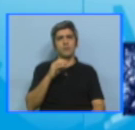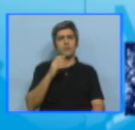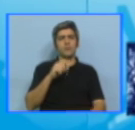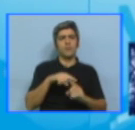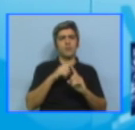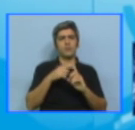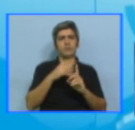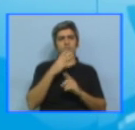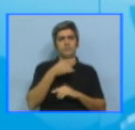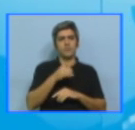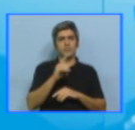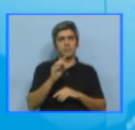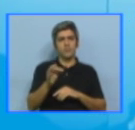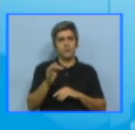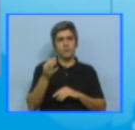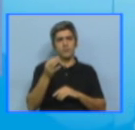64